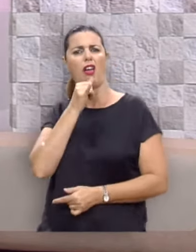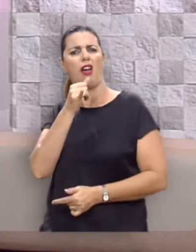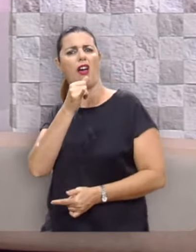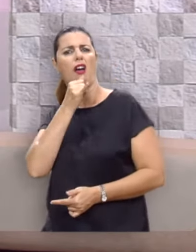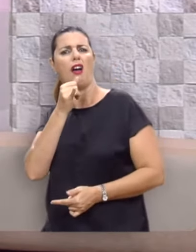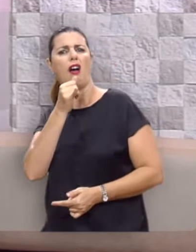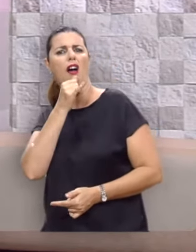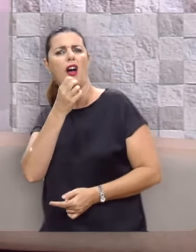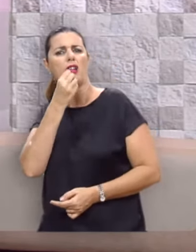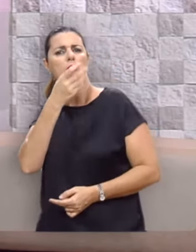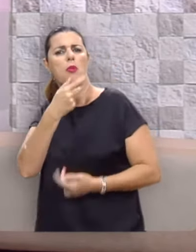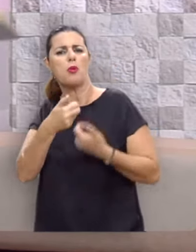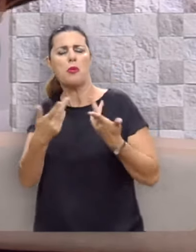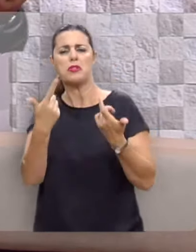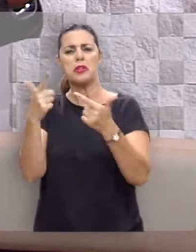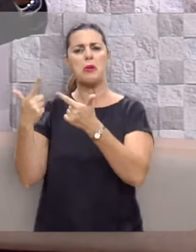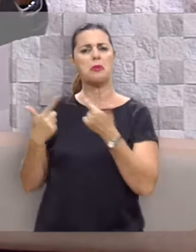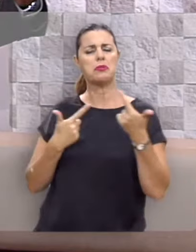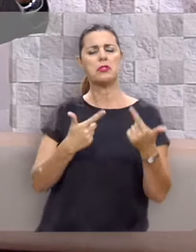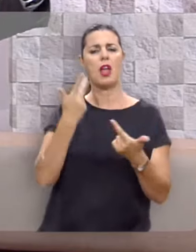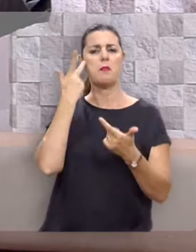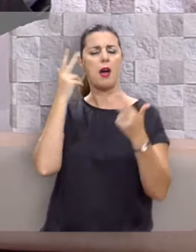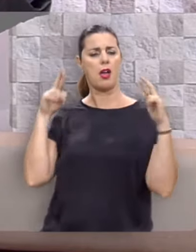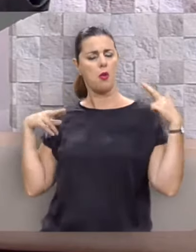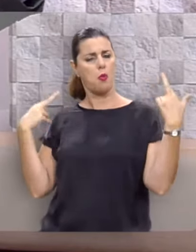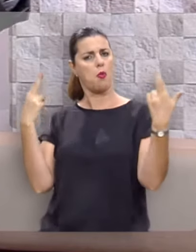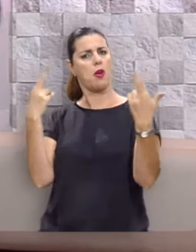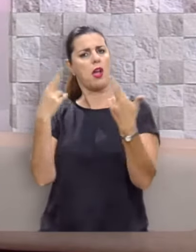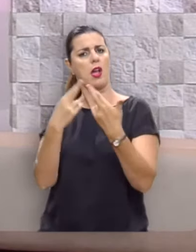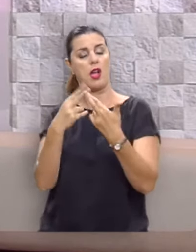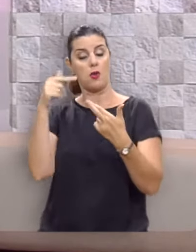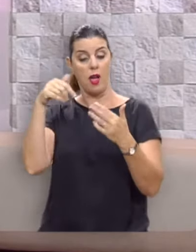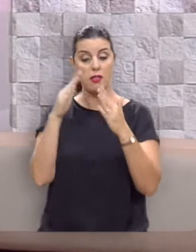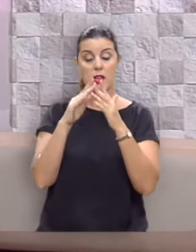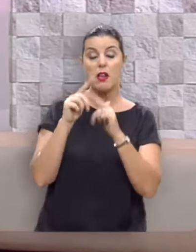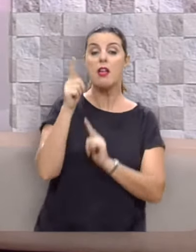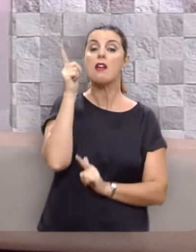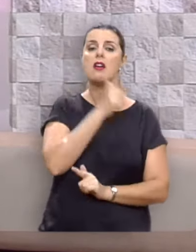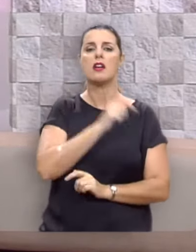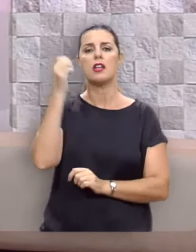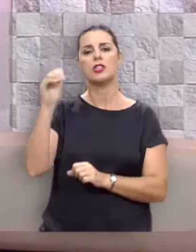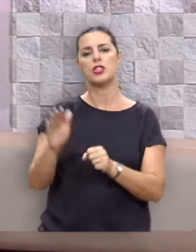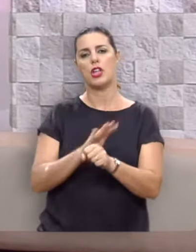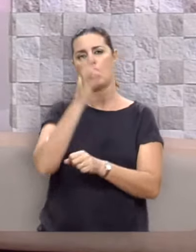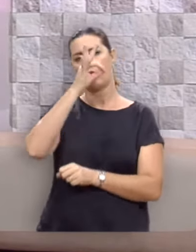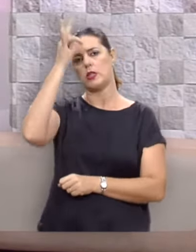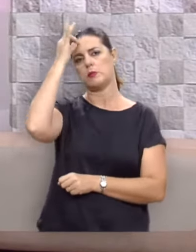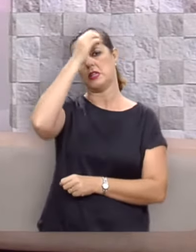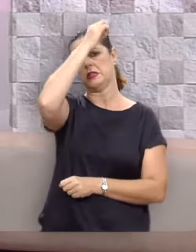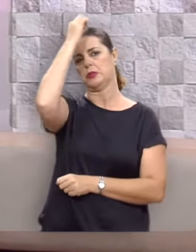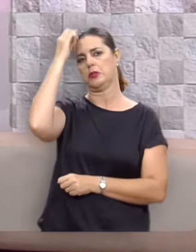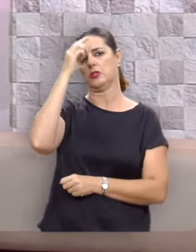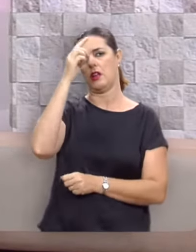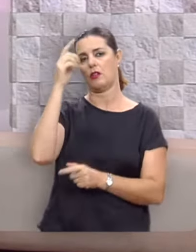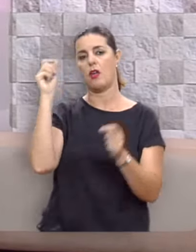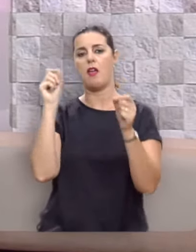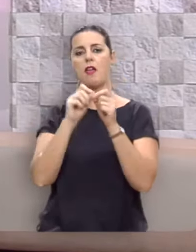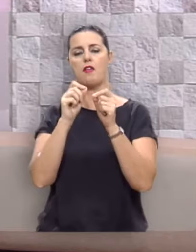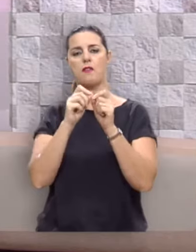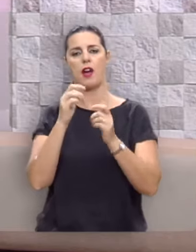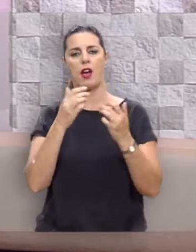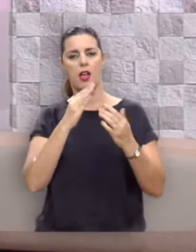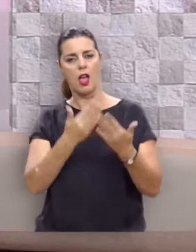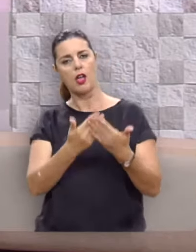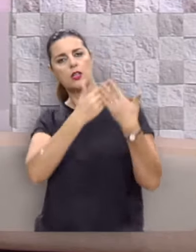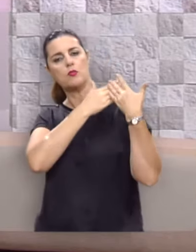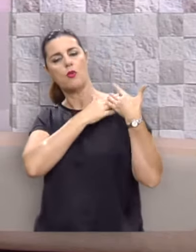e benefícios para o reino, para que esta igreja seja cheia do Espírito Santo de Deus e assim ela cumpra com a sua missão